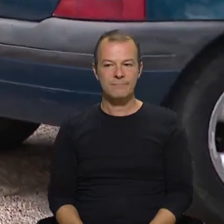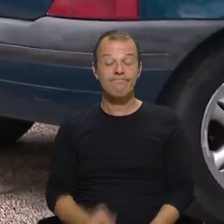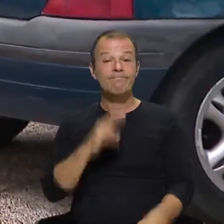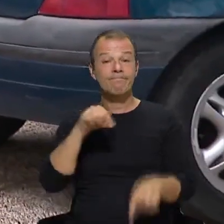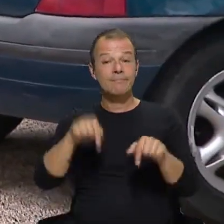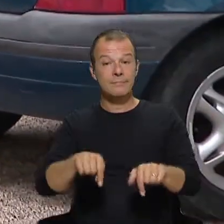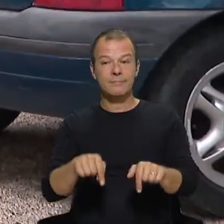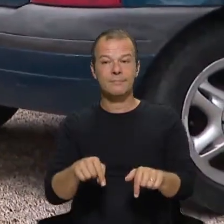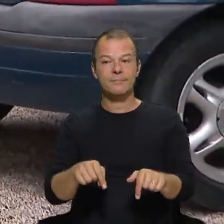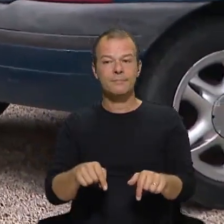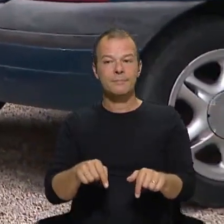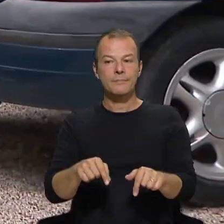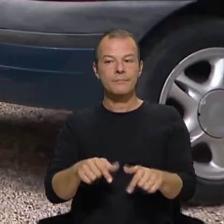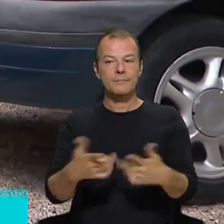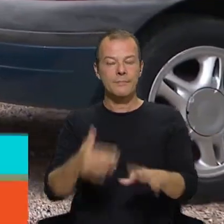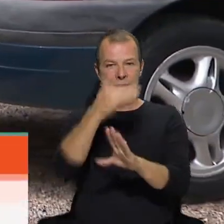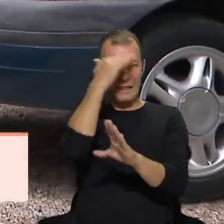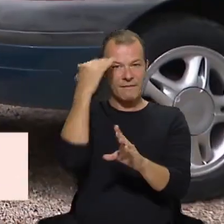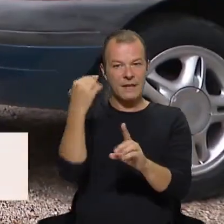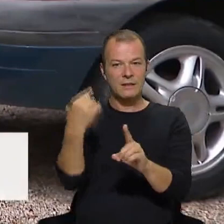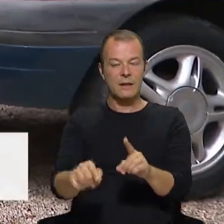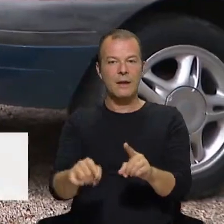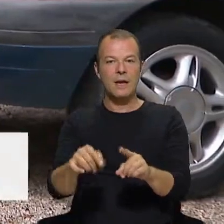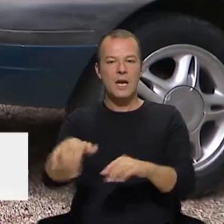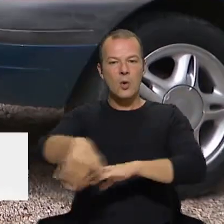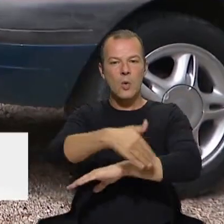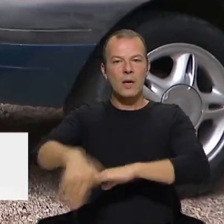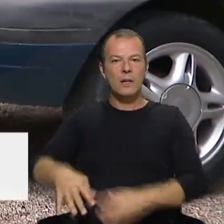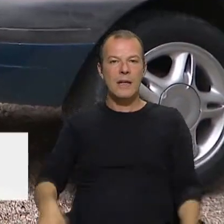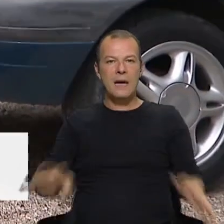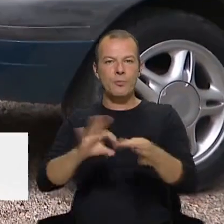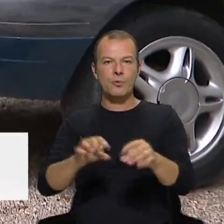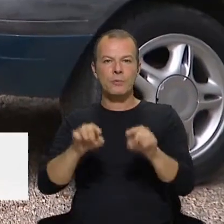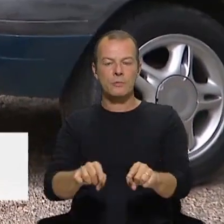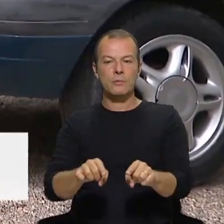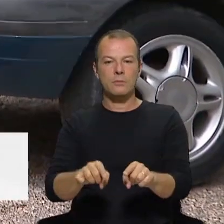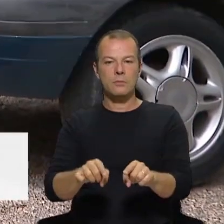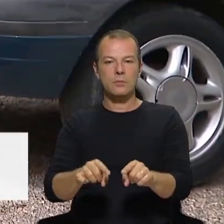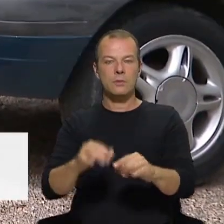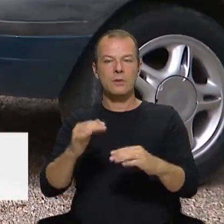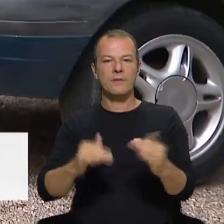Justamente nesta dificuldade que se depara na rua, que é justamente